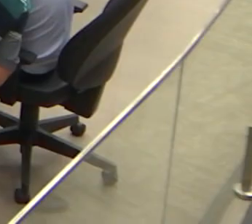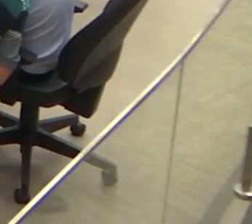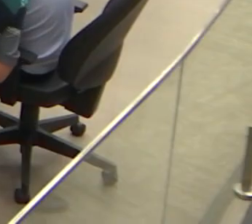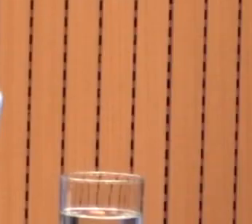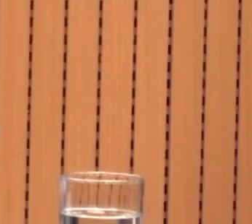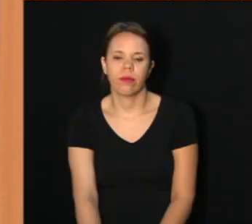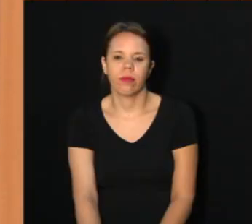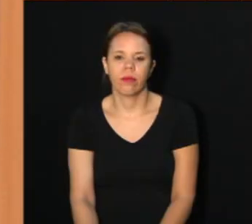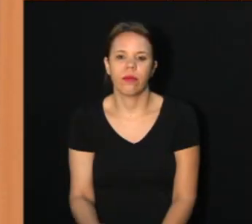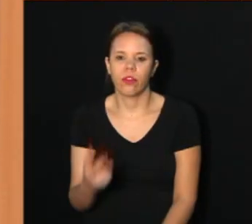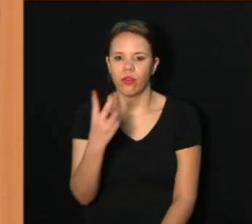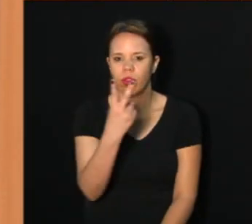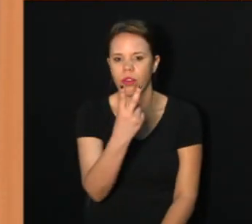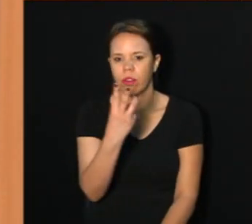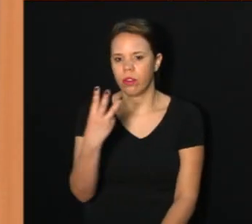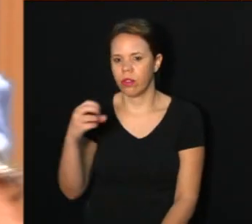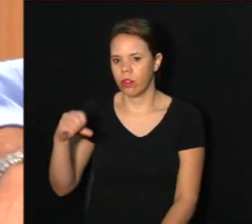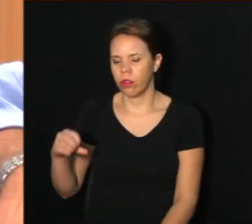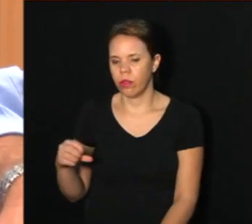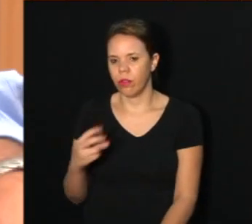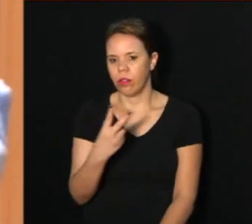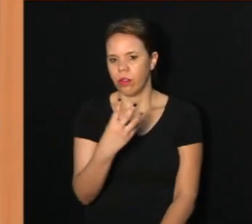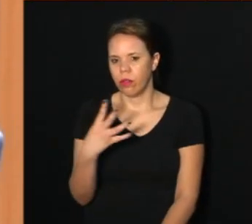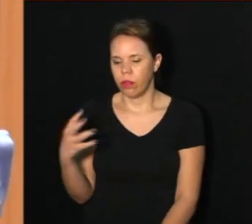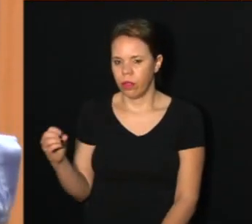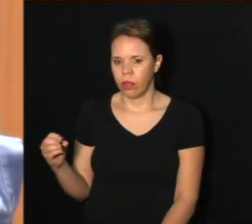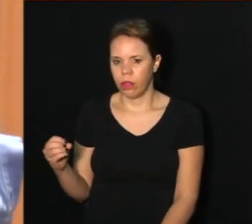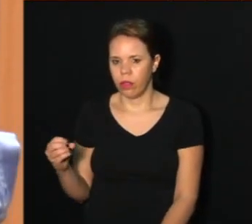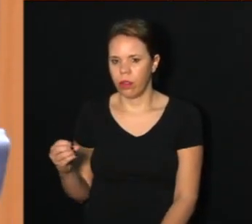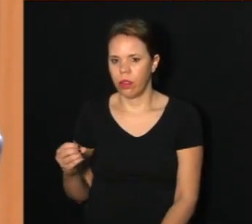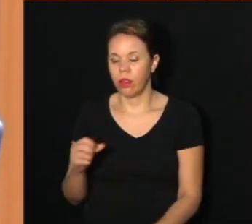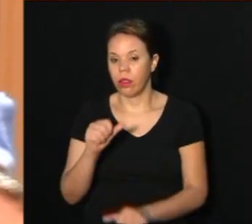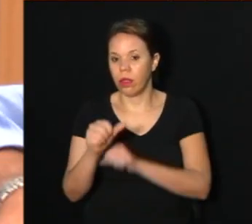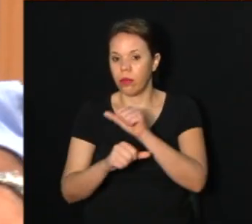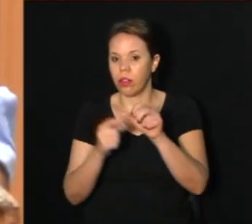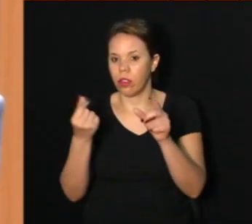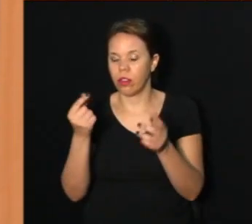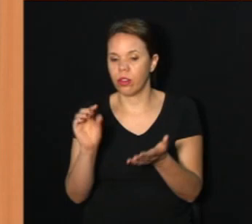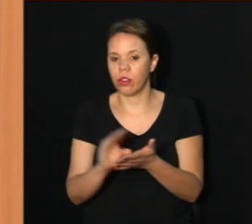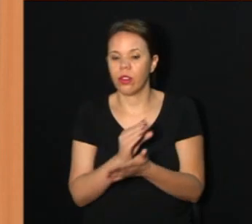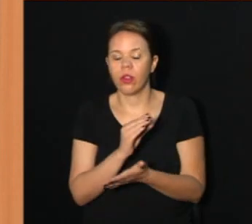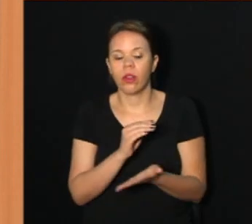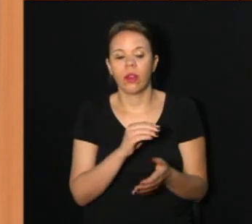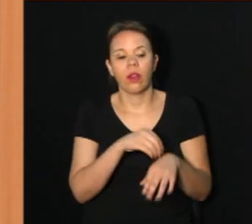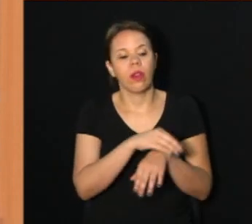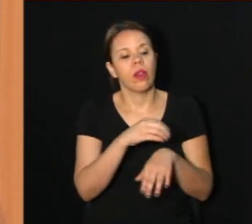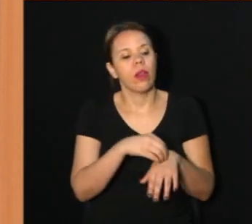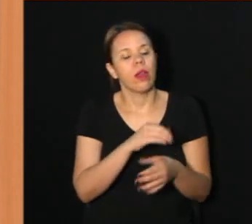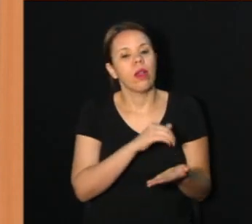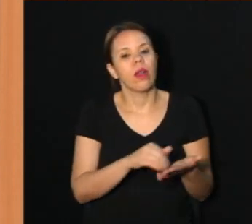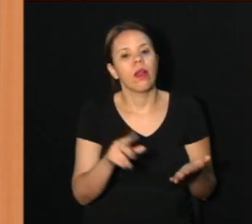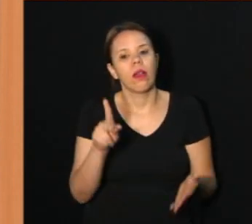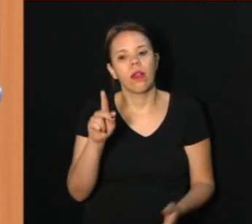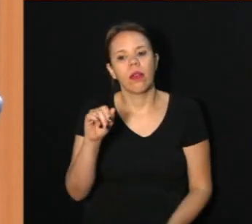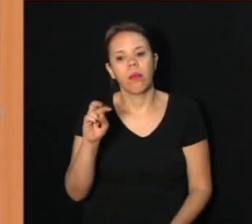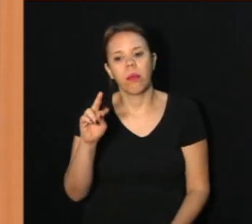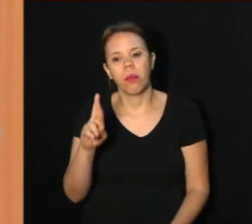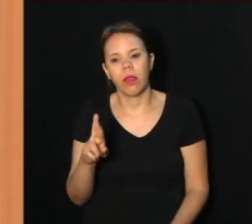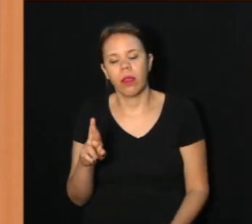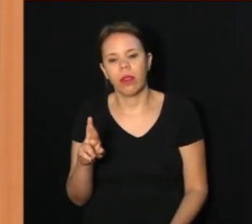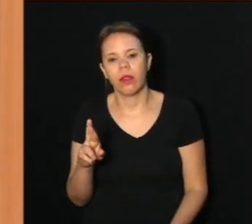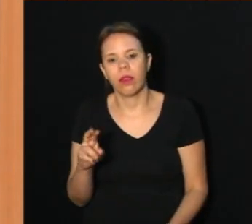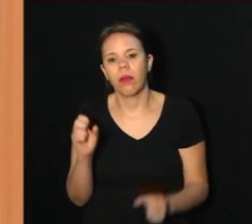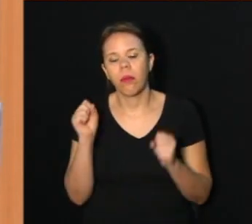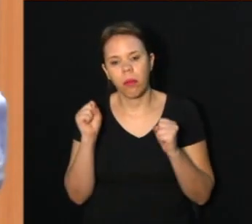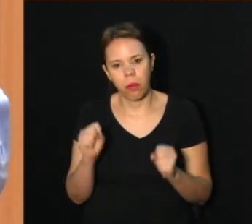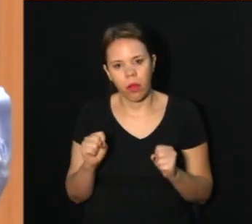R$ 239, 240, o impacto financeiro. Eu passo a palavra ao secretário Peter Panuto, para que